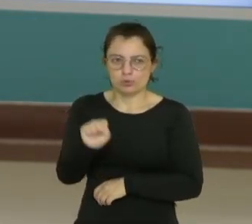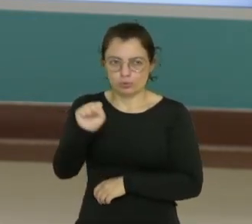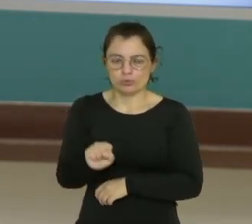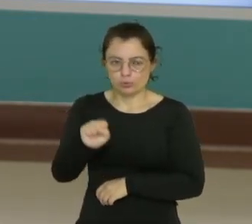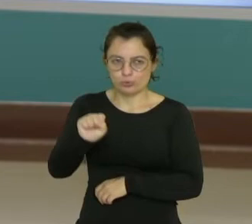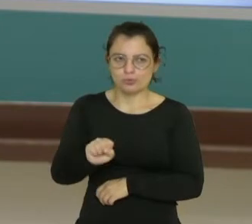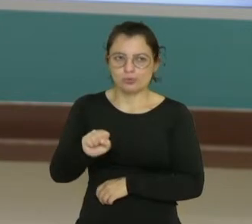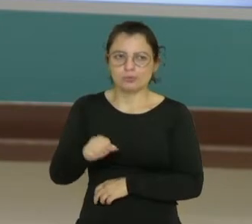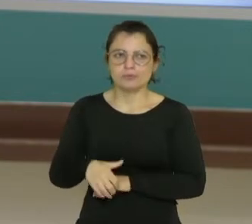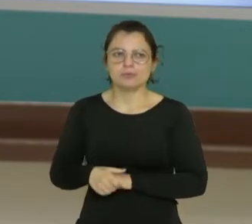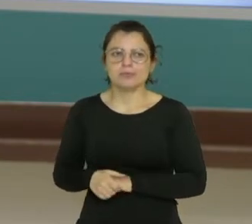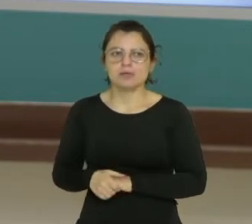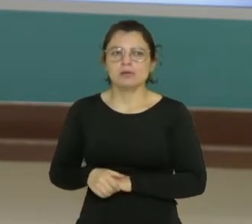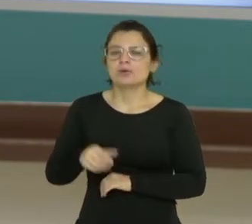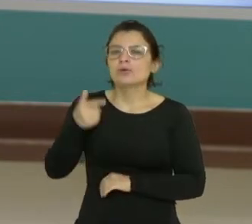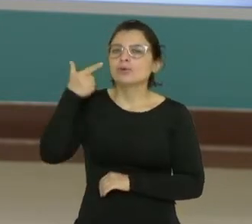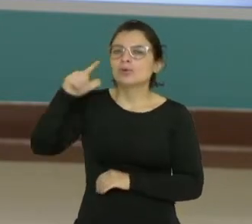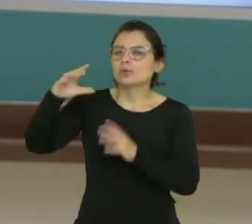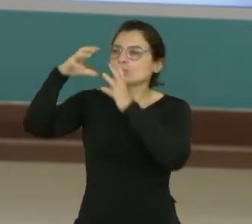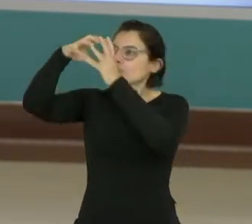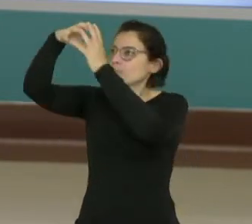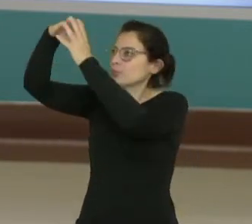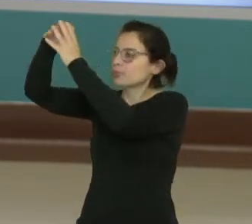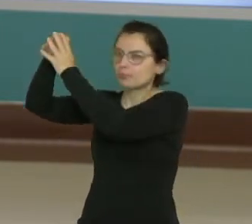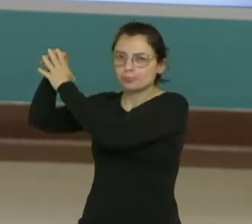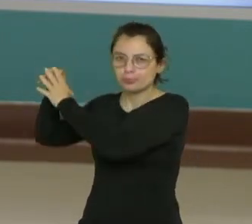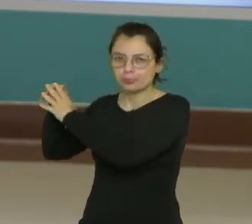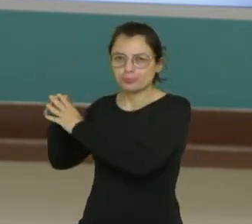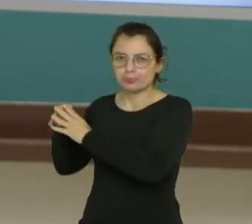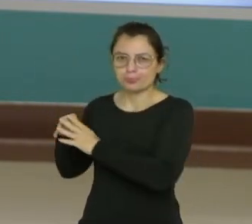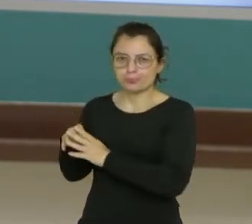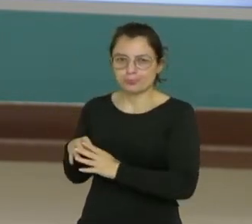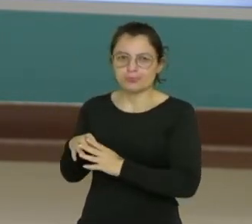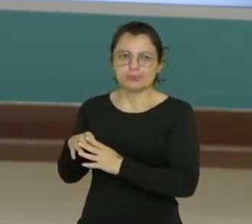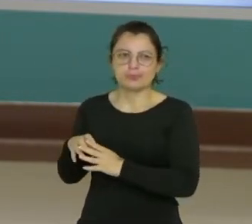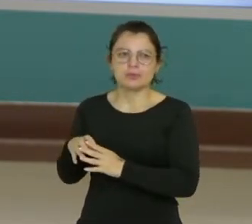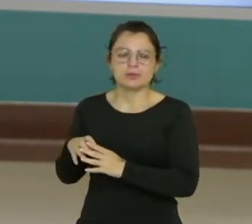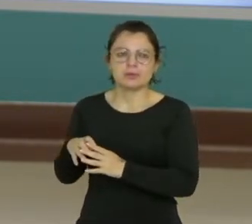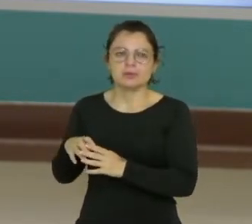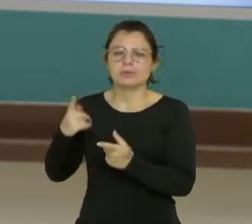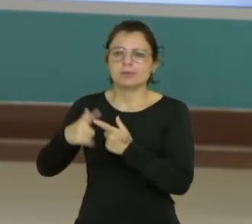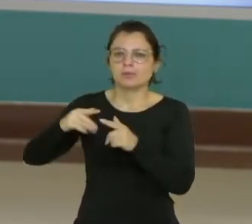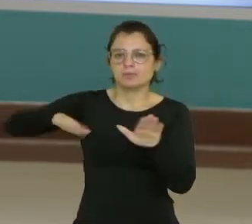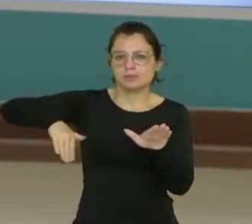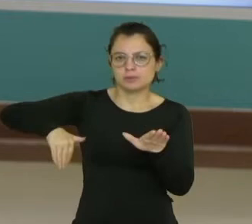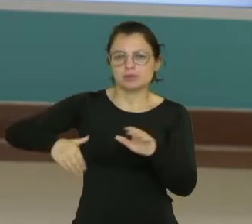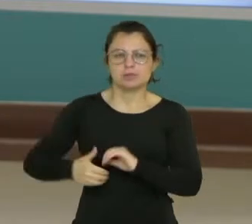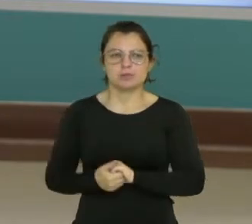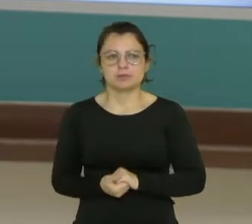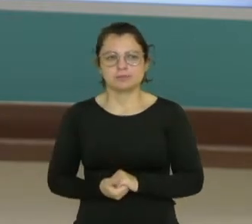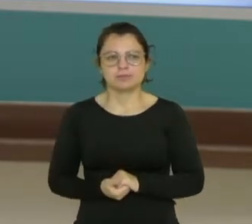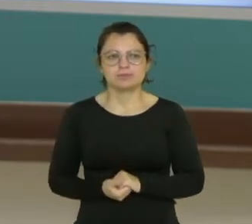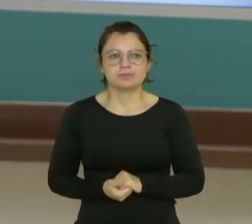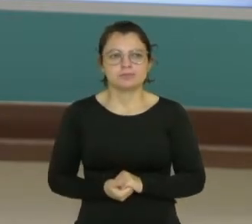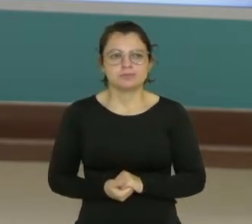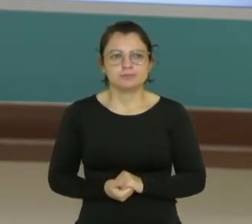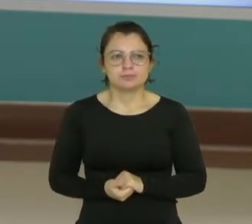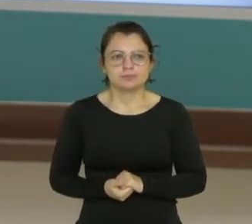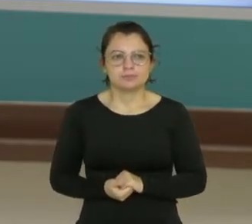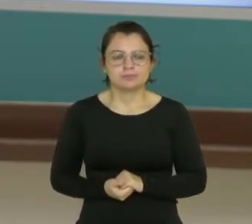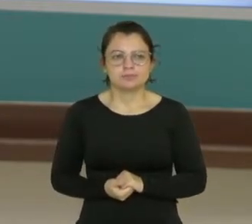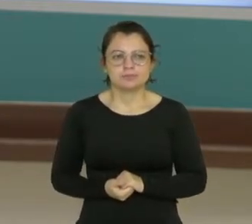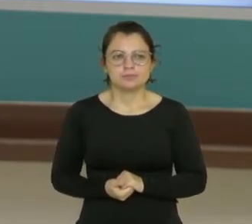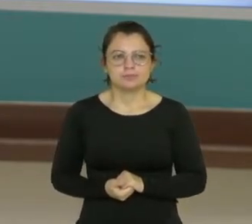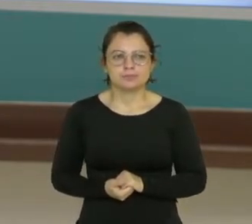né, pelo oeste, e os outros vão migrar, mas vão fazer toda a volta pelo litoral, tá? Veja, ano